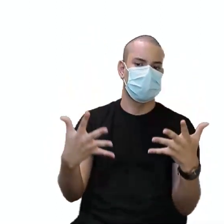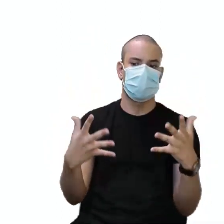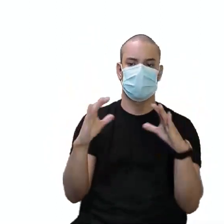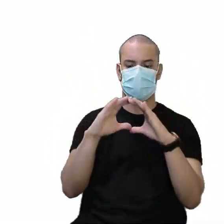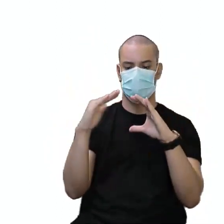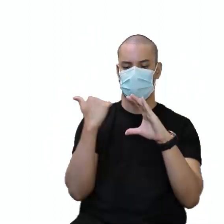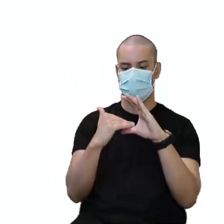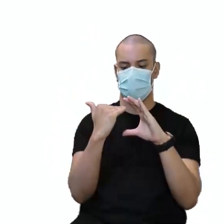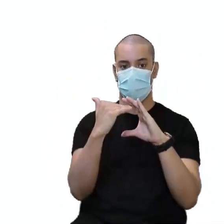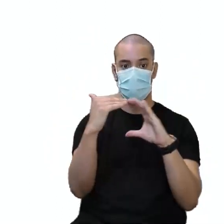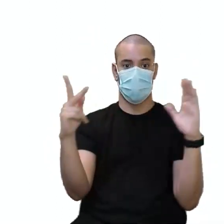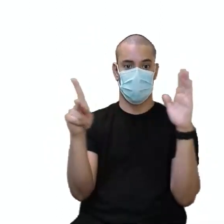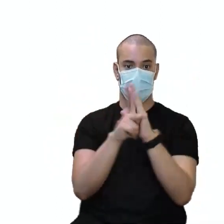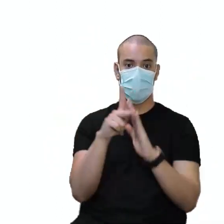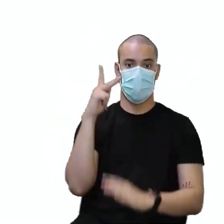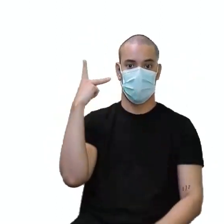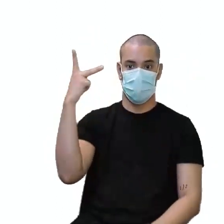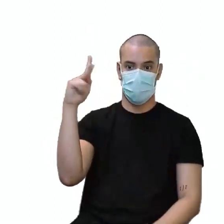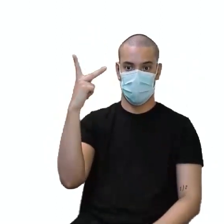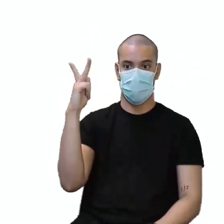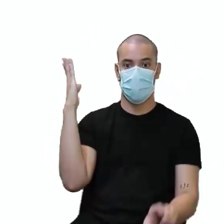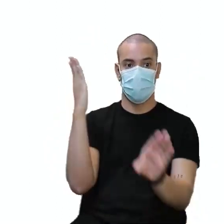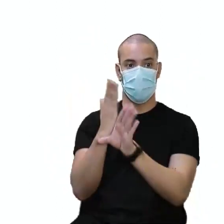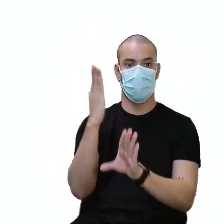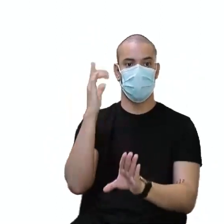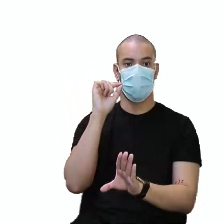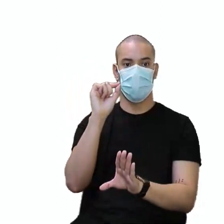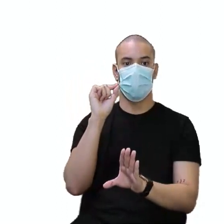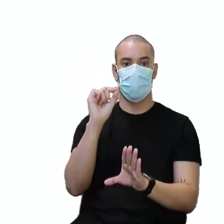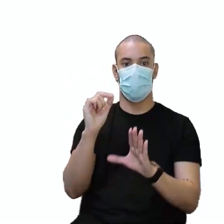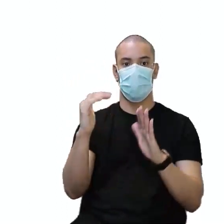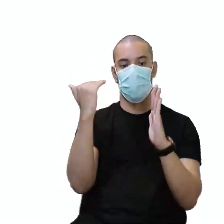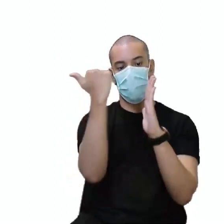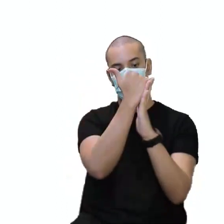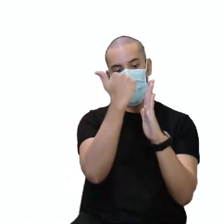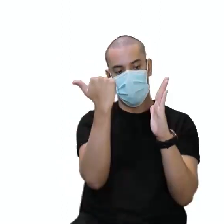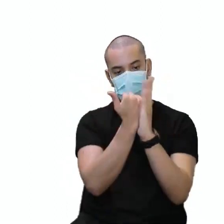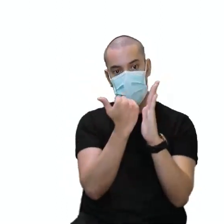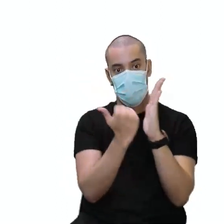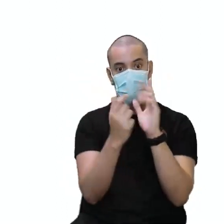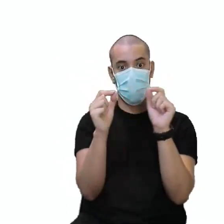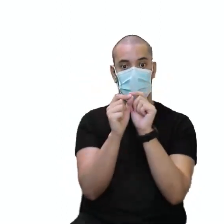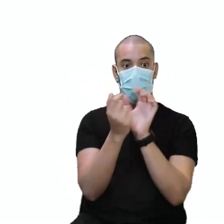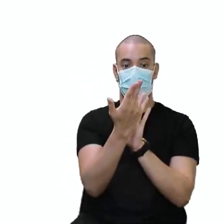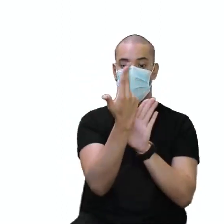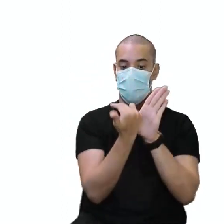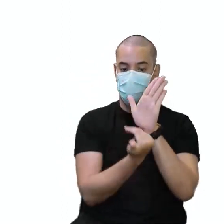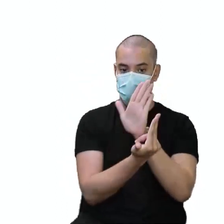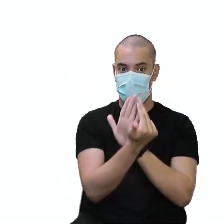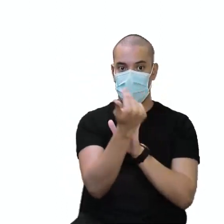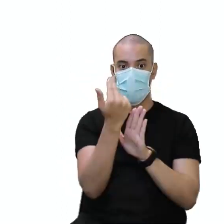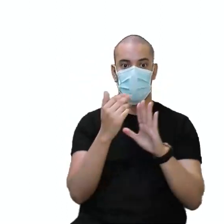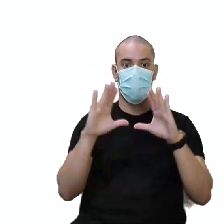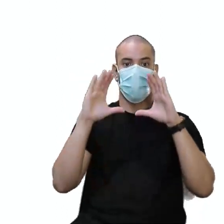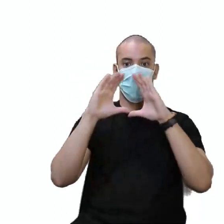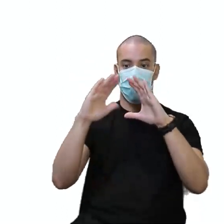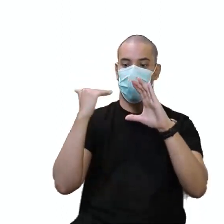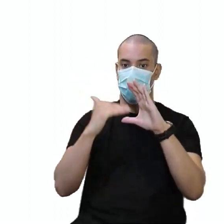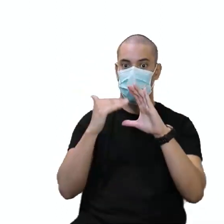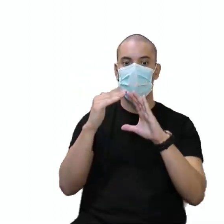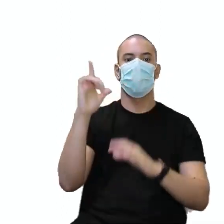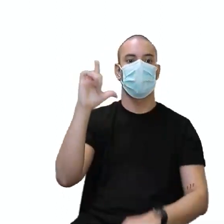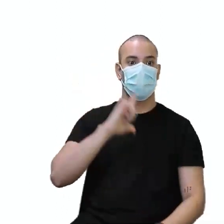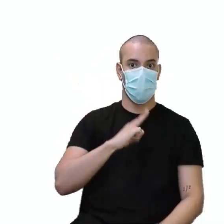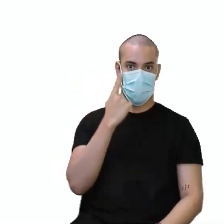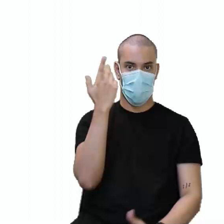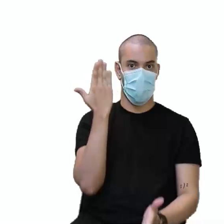os níveis tróficos de uma cadeia alimentar por meio de uma pirâmide ecológica. A gente vai ter uma